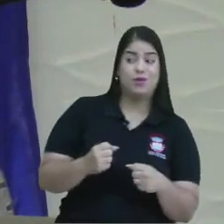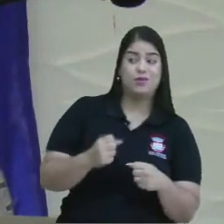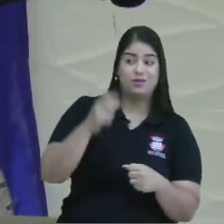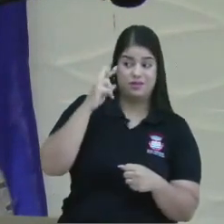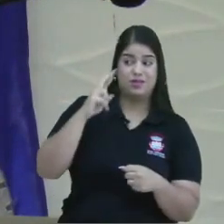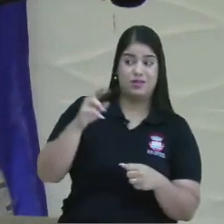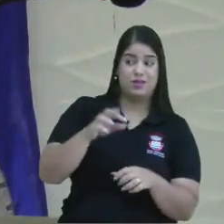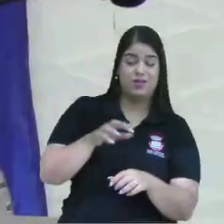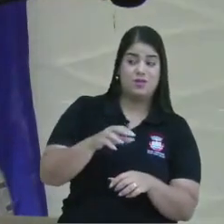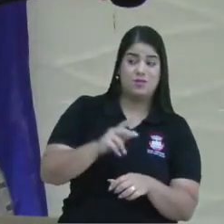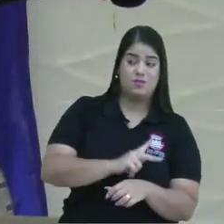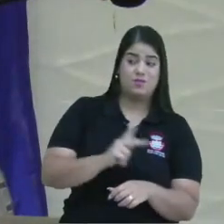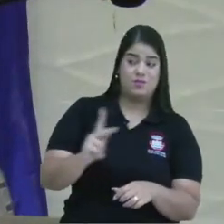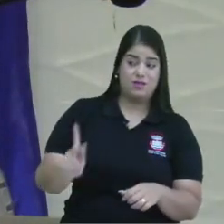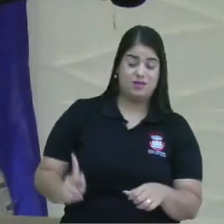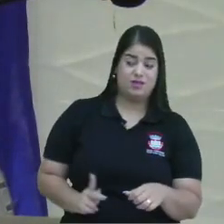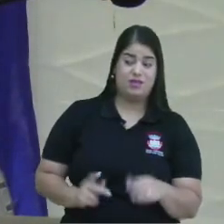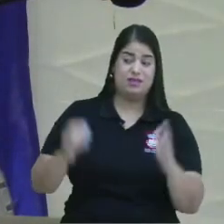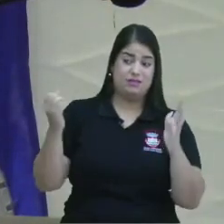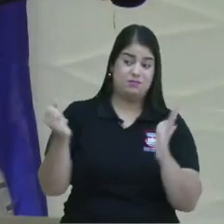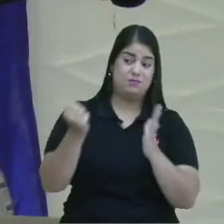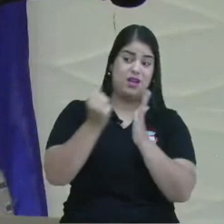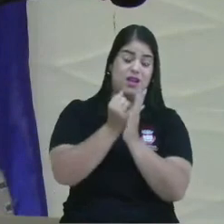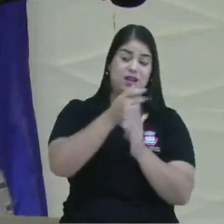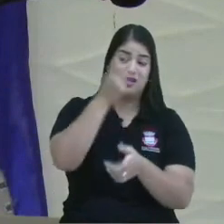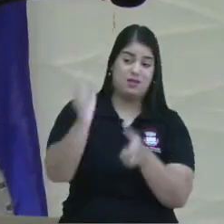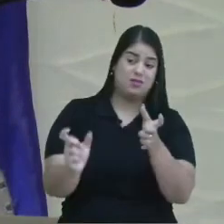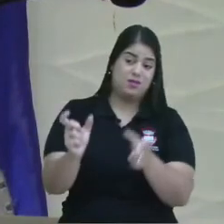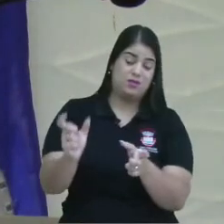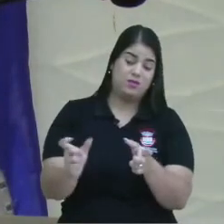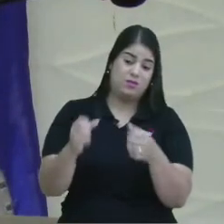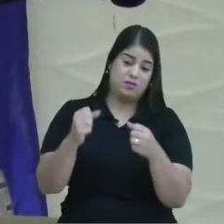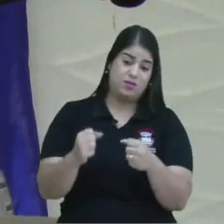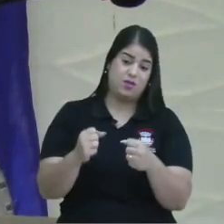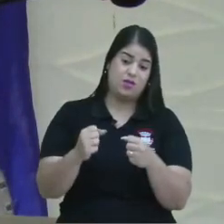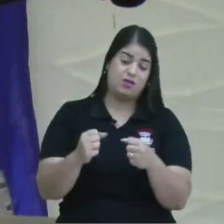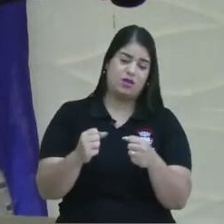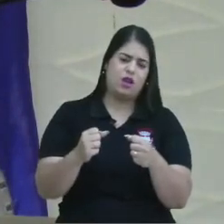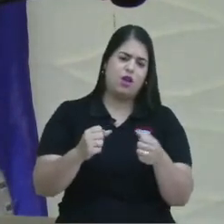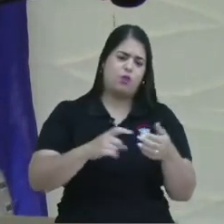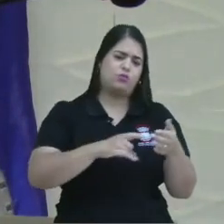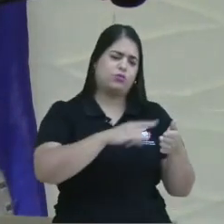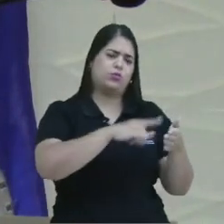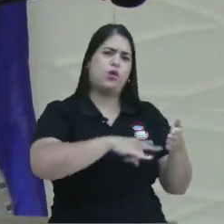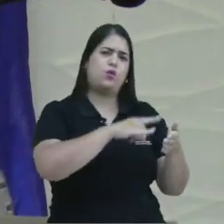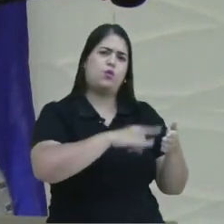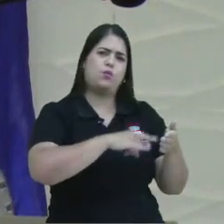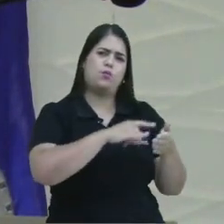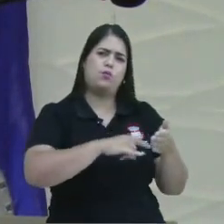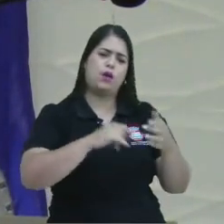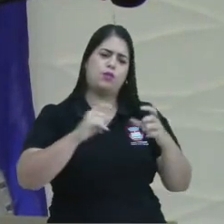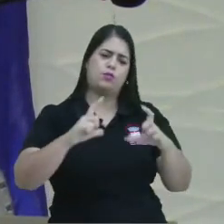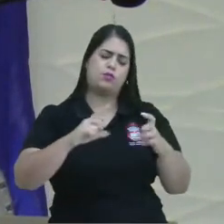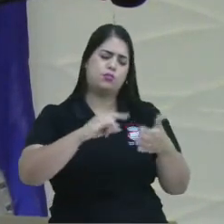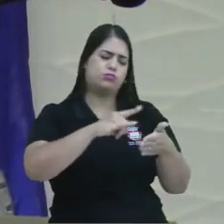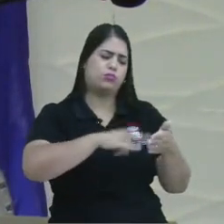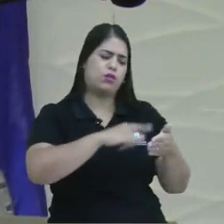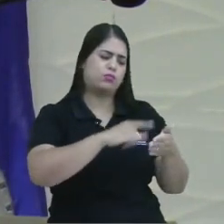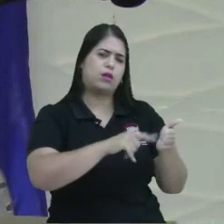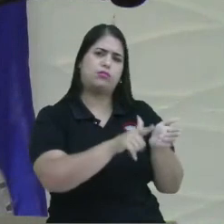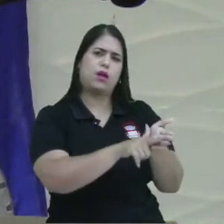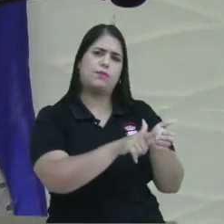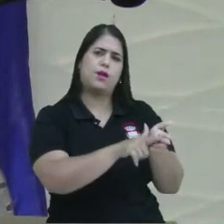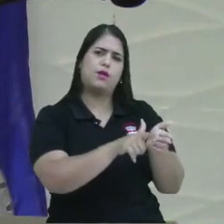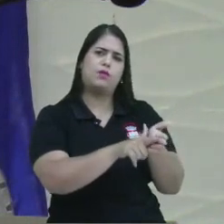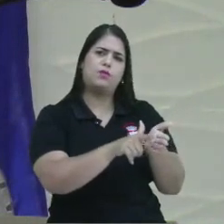queria que ficasse registrado que essas pessoas pudessem adquirir uma carteirinha, né? Uma carteirinha que